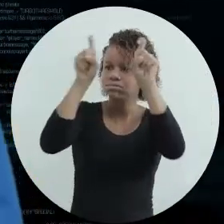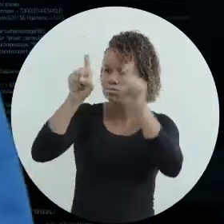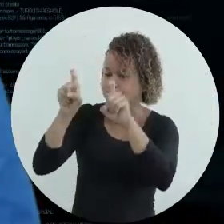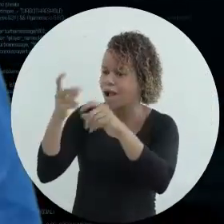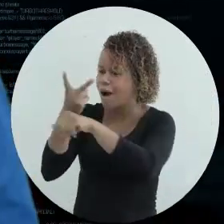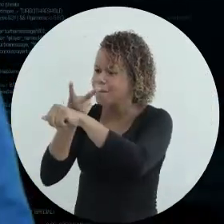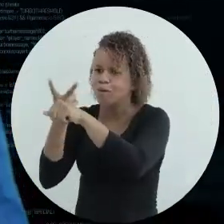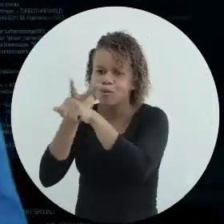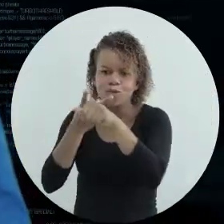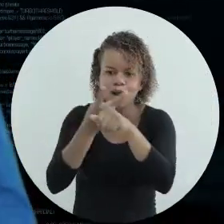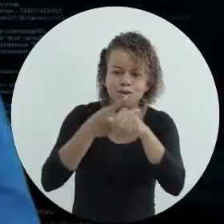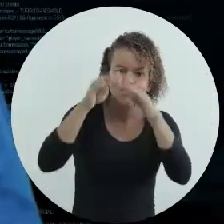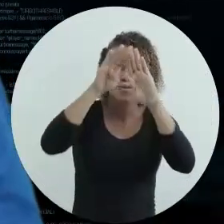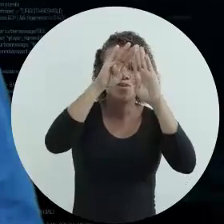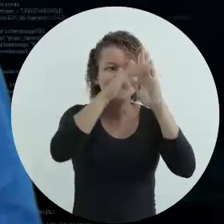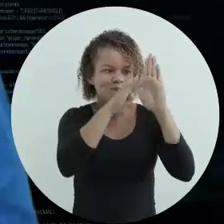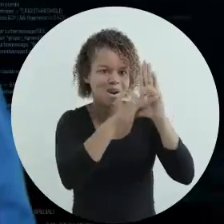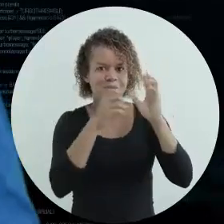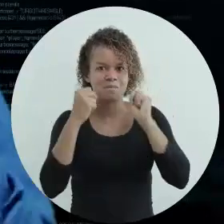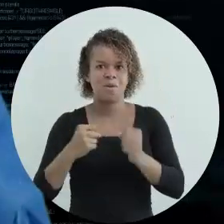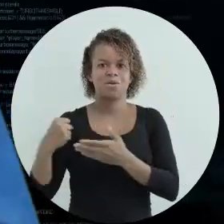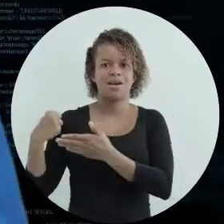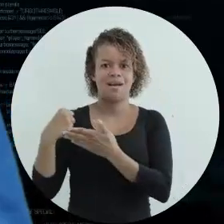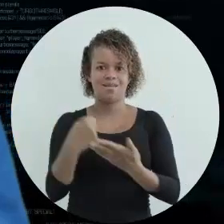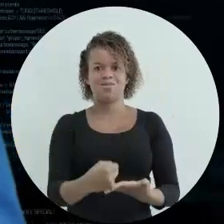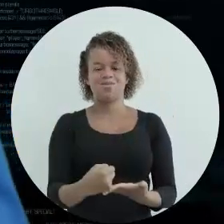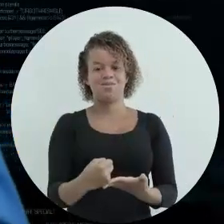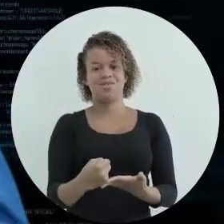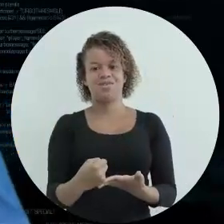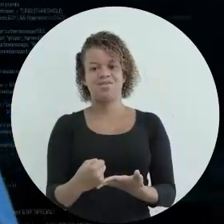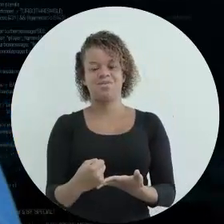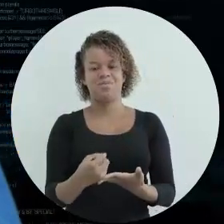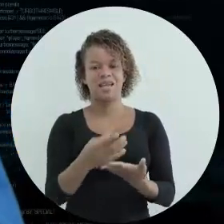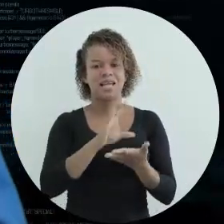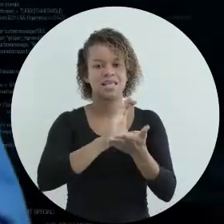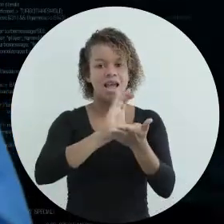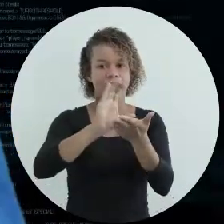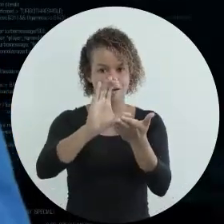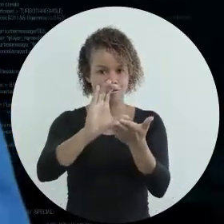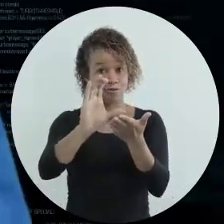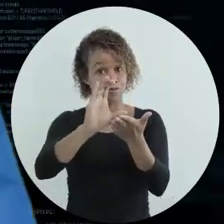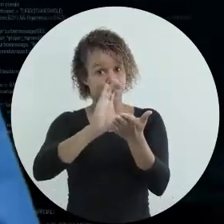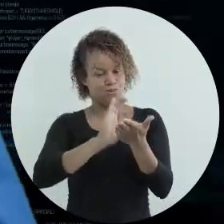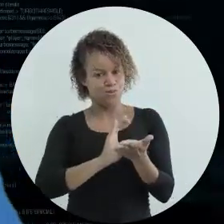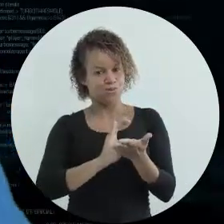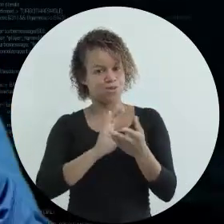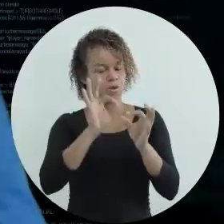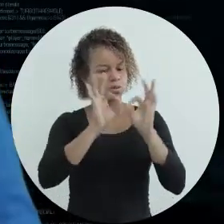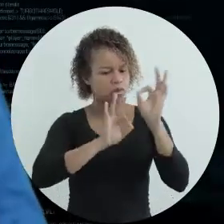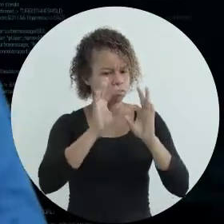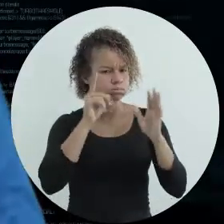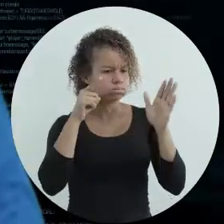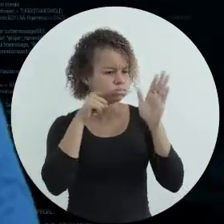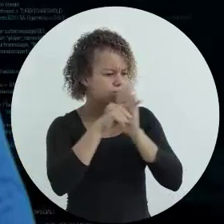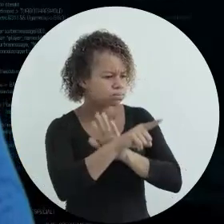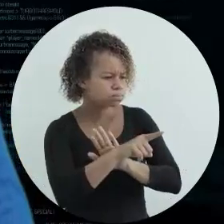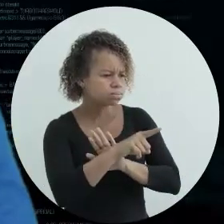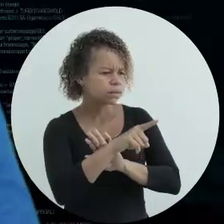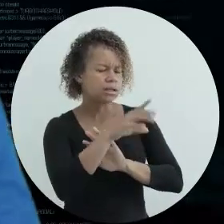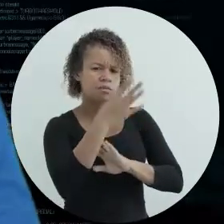que possa lhe servir esse recurso. Quando ele acha esse programa, ele é notificado e aí ele te